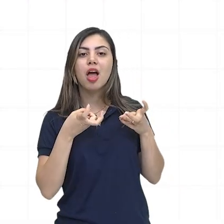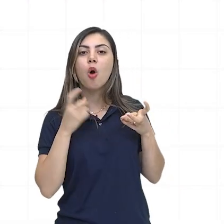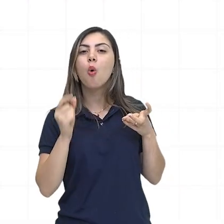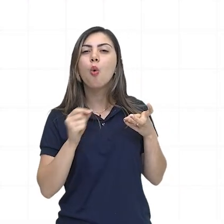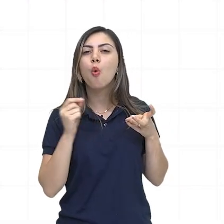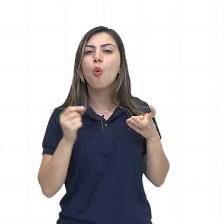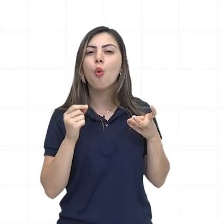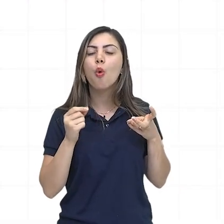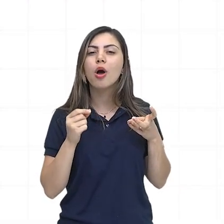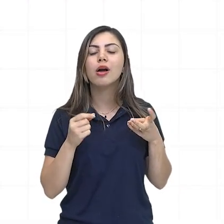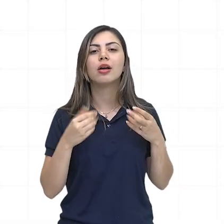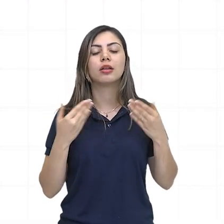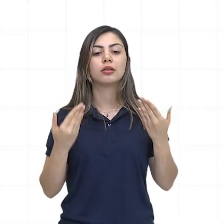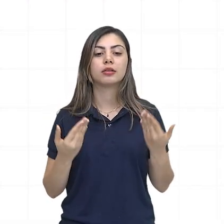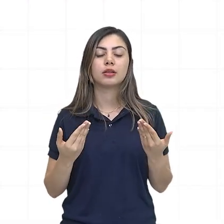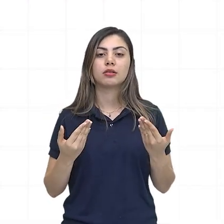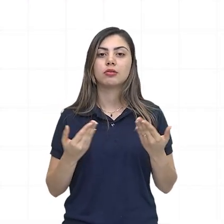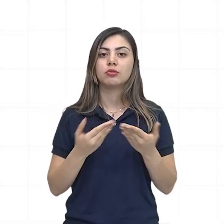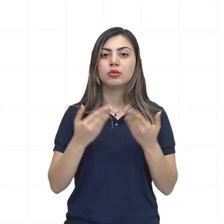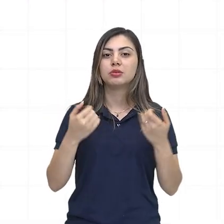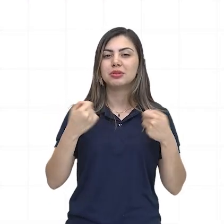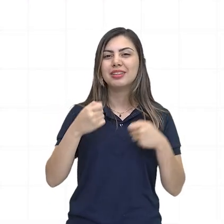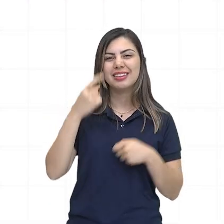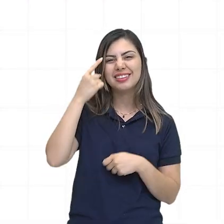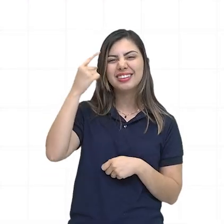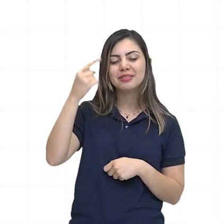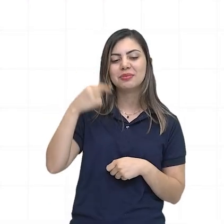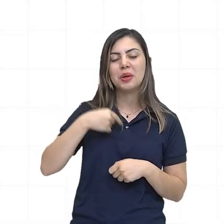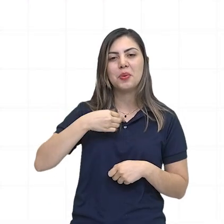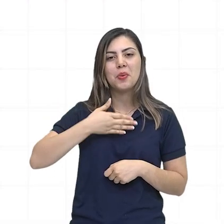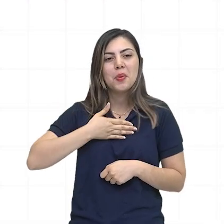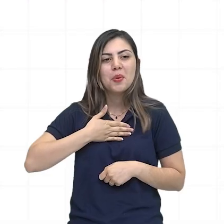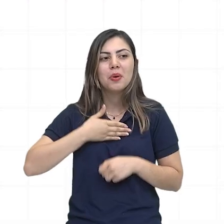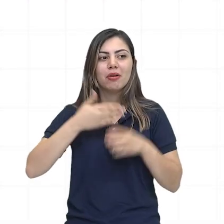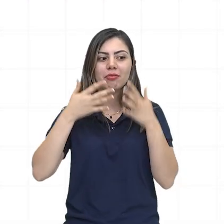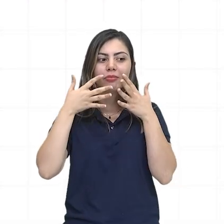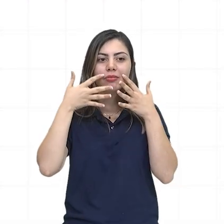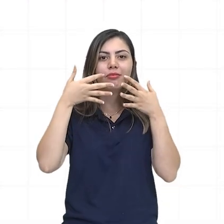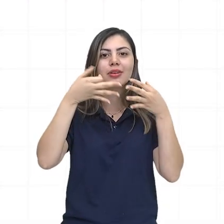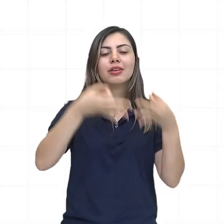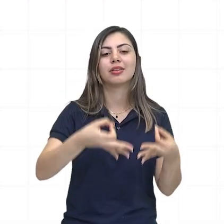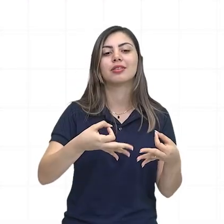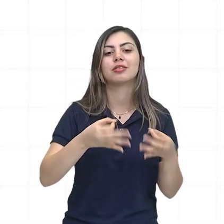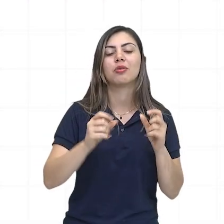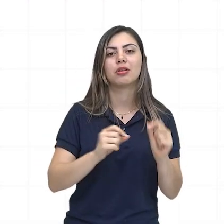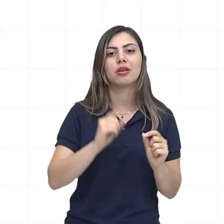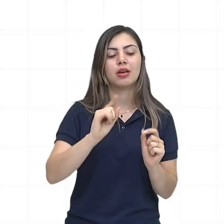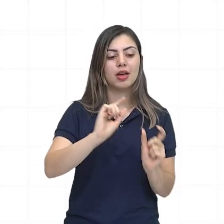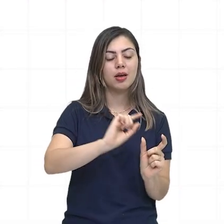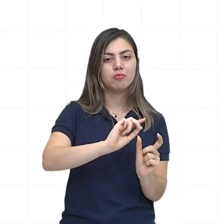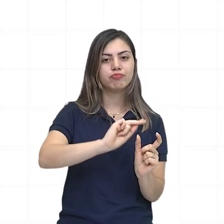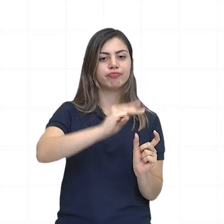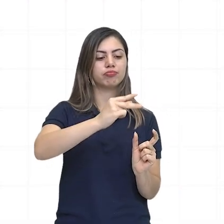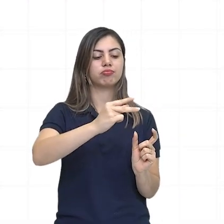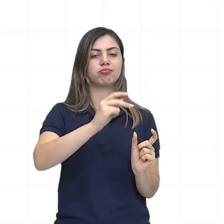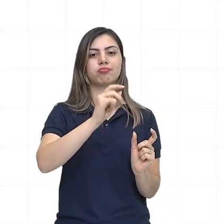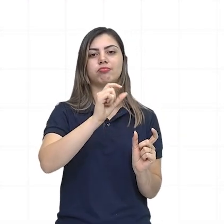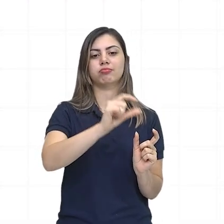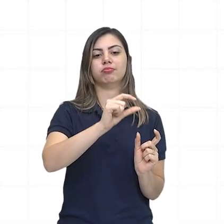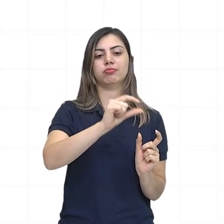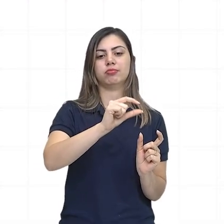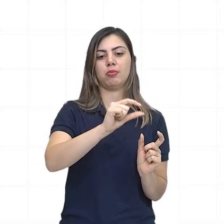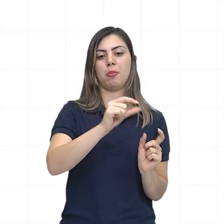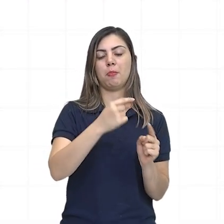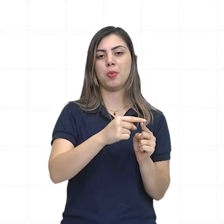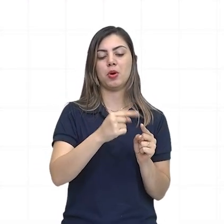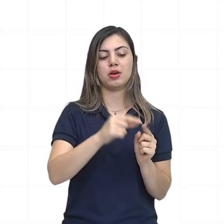Deverá prestar atenção ou colocar o seu olho, como eu costumo dizer, né, em cima do expoente. Está aqui, porque ele